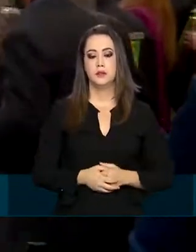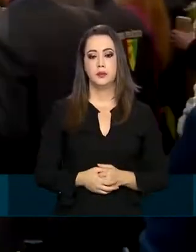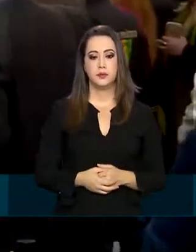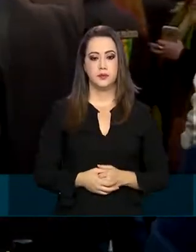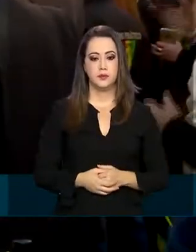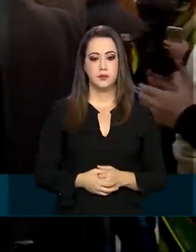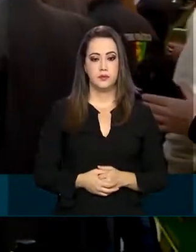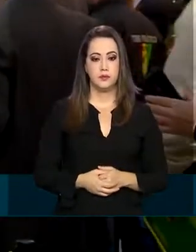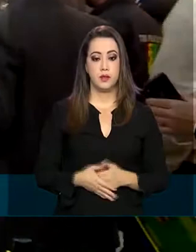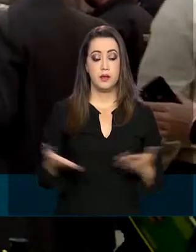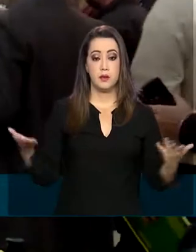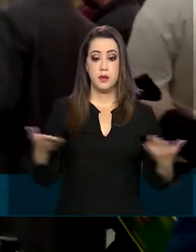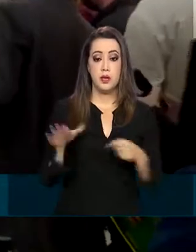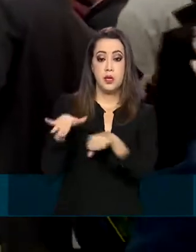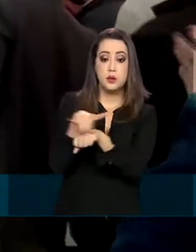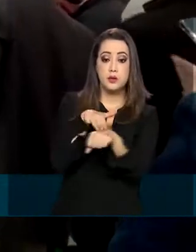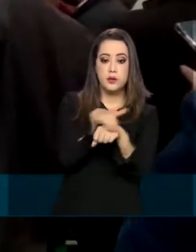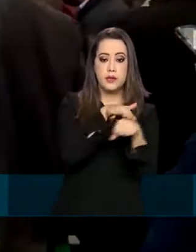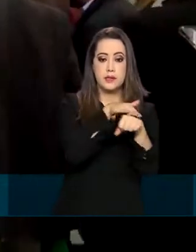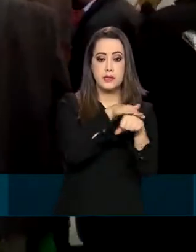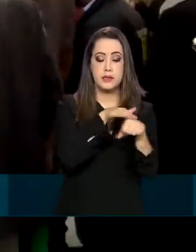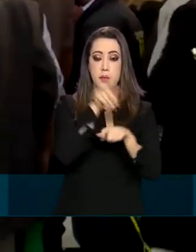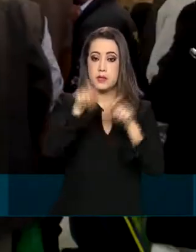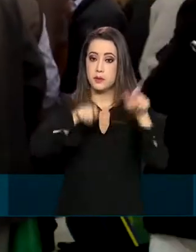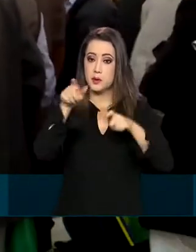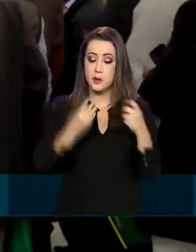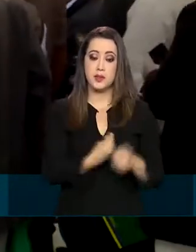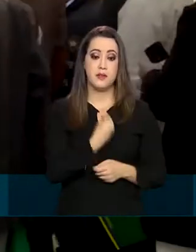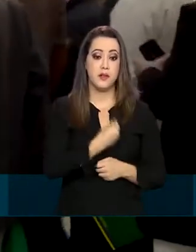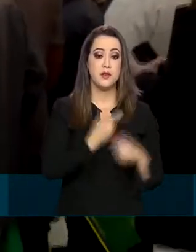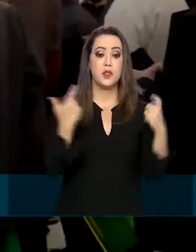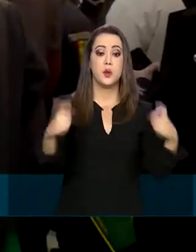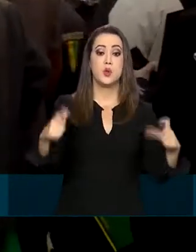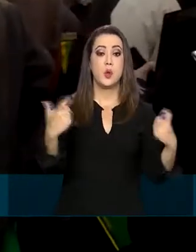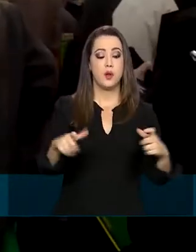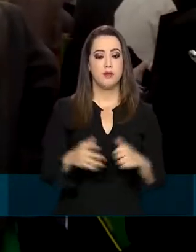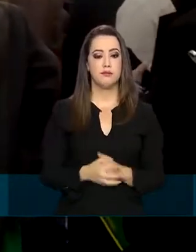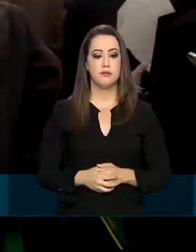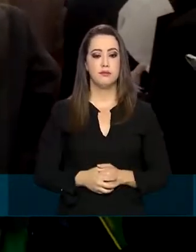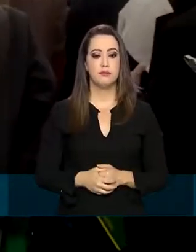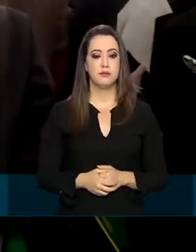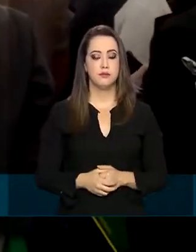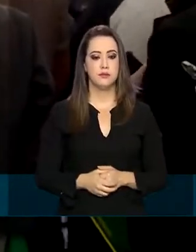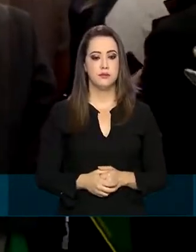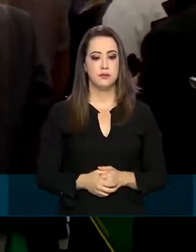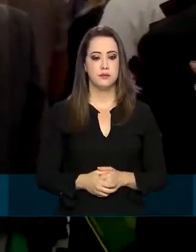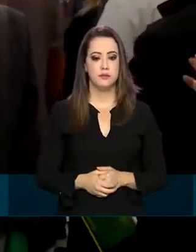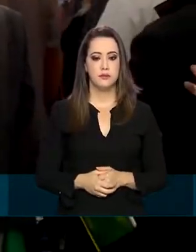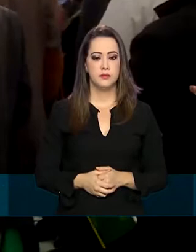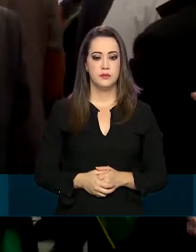Chegando agora para conversar então com os futuros moradores desses apartamentos.